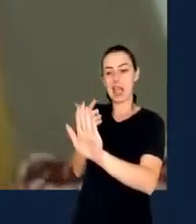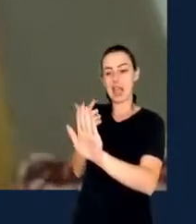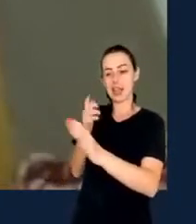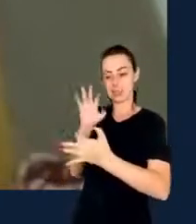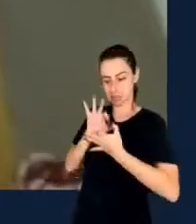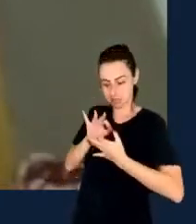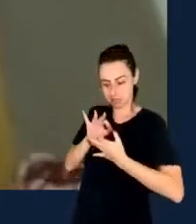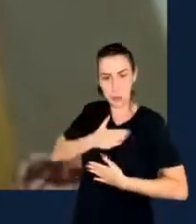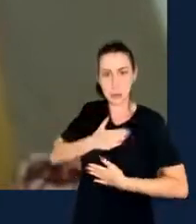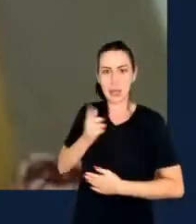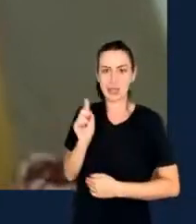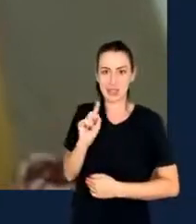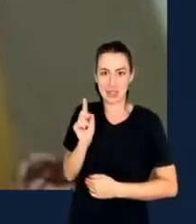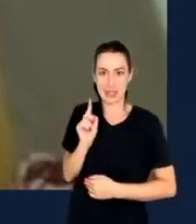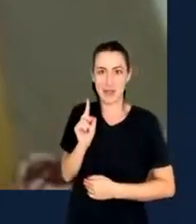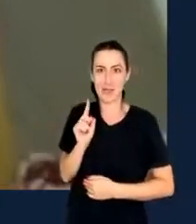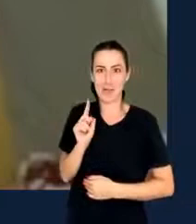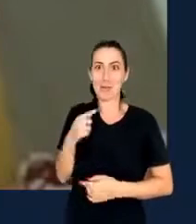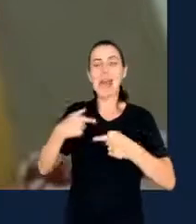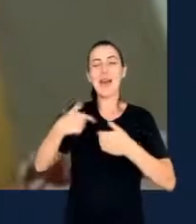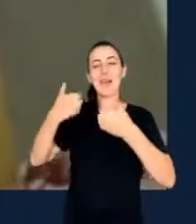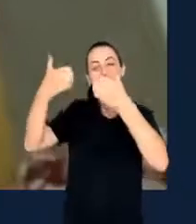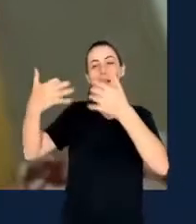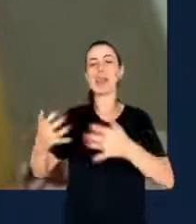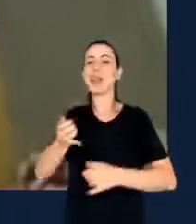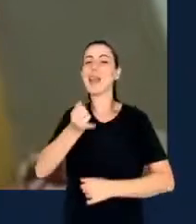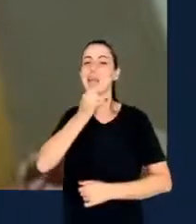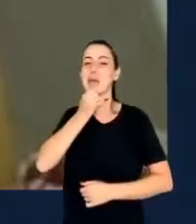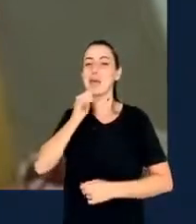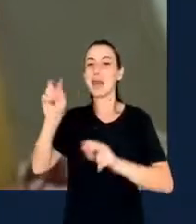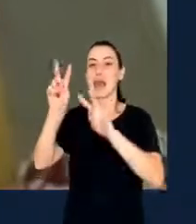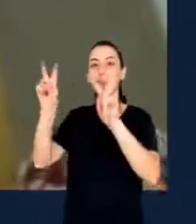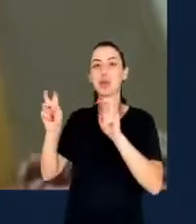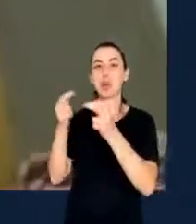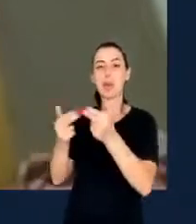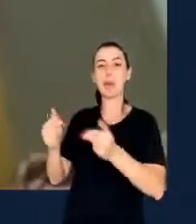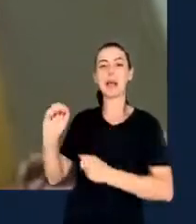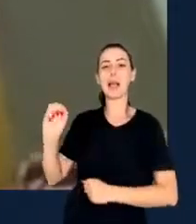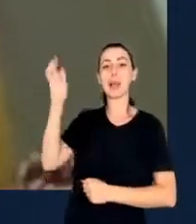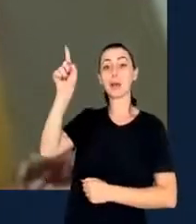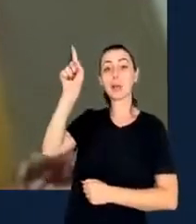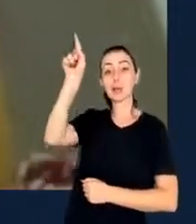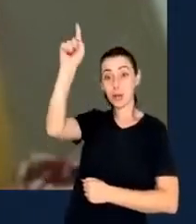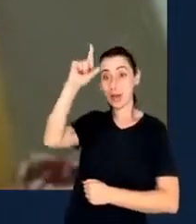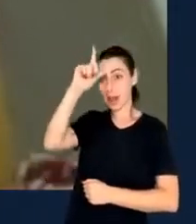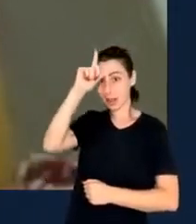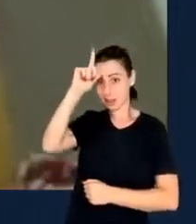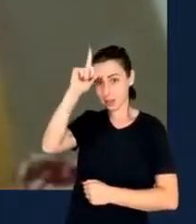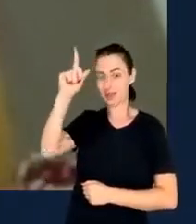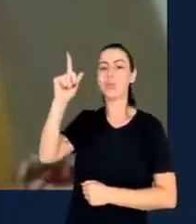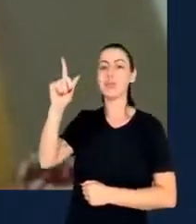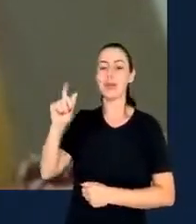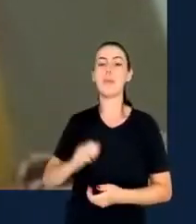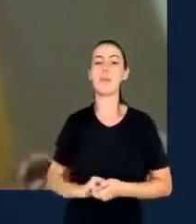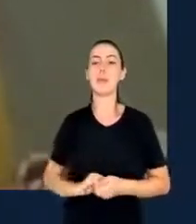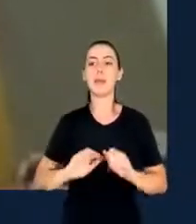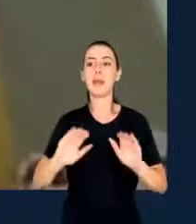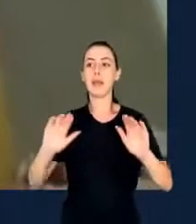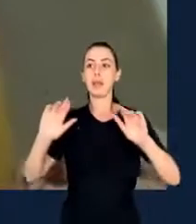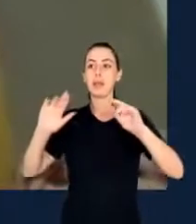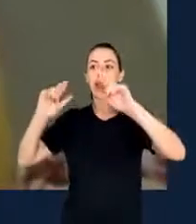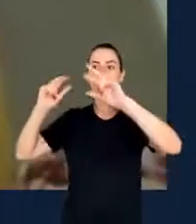Estado nos anos 80 após guerra após Nazismo e como esses dados poderiam ser mal utilizado para trazer um exemplo mais próximo